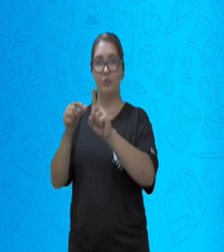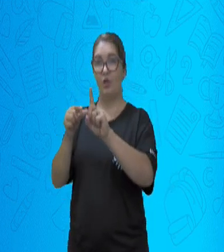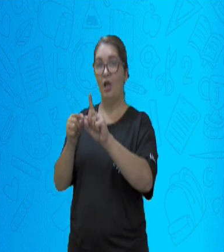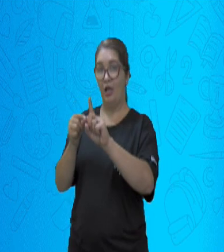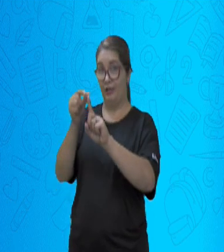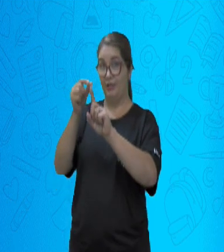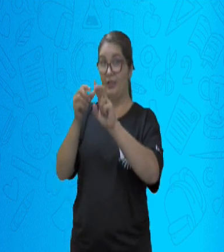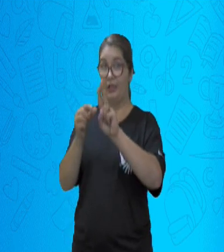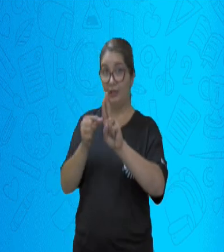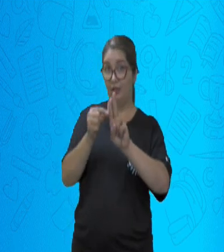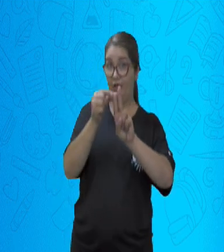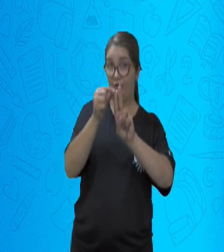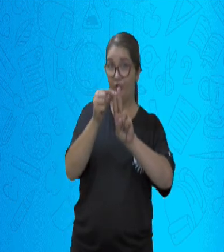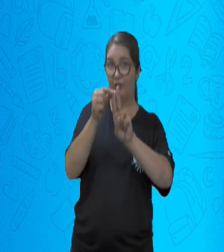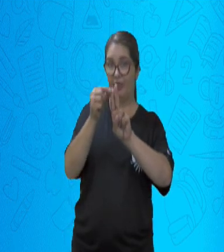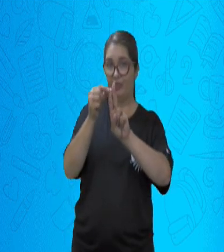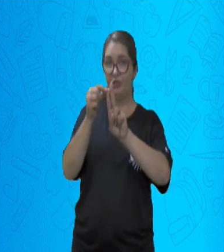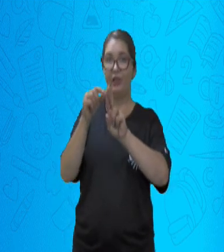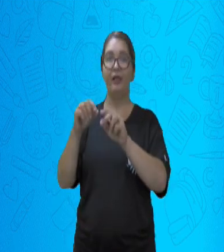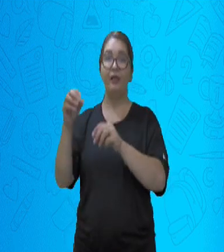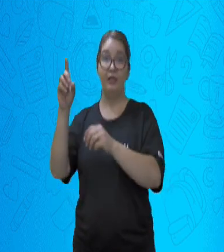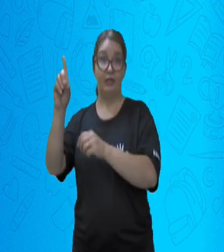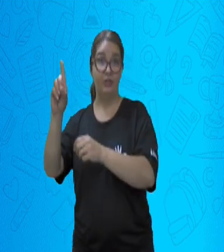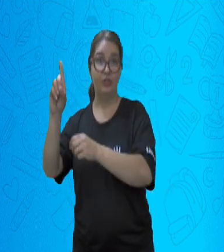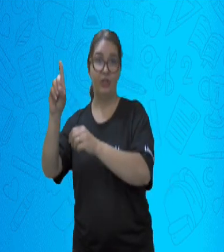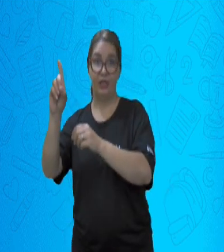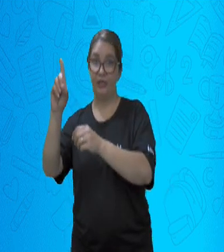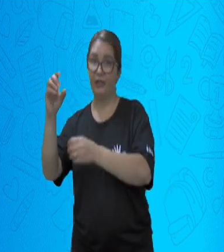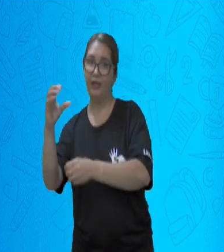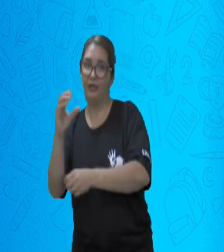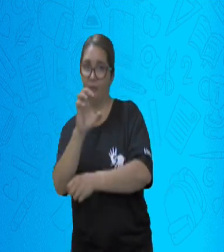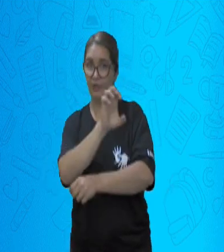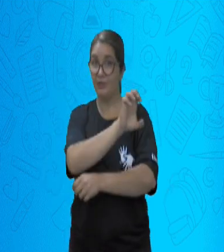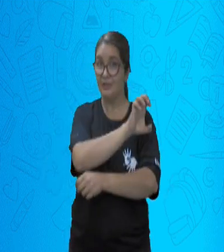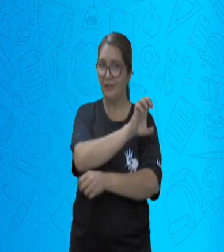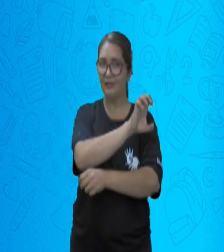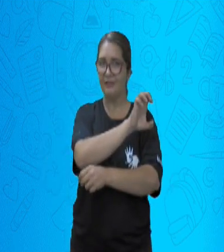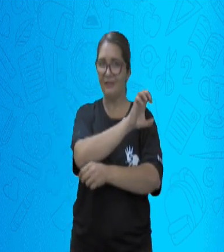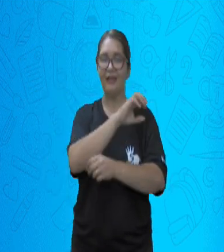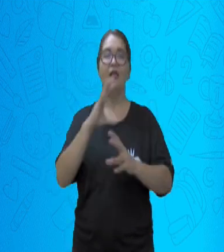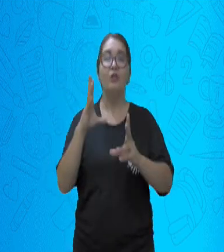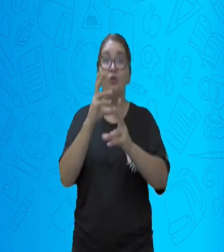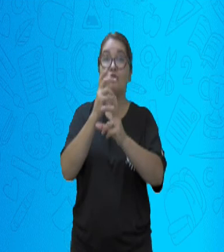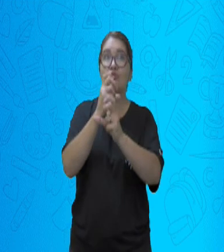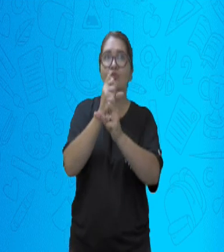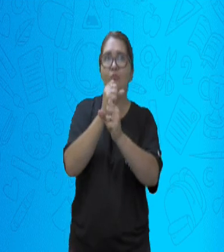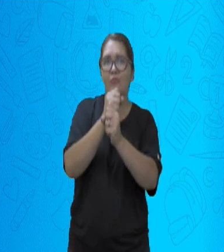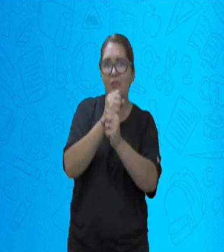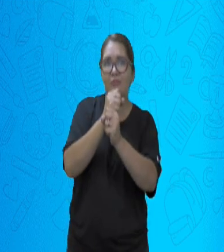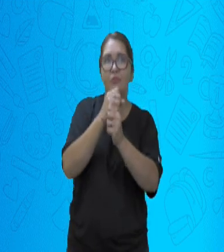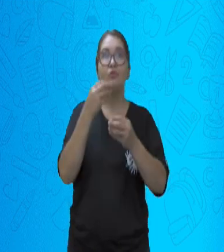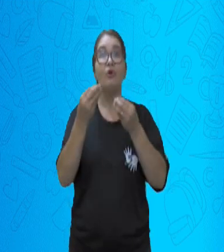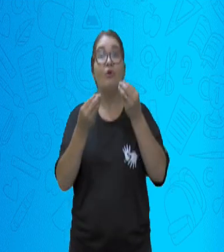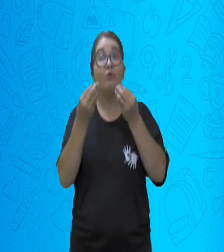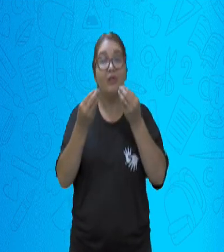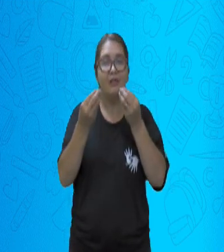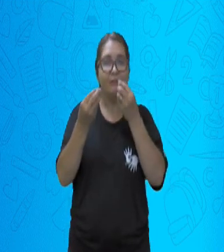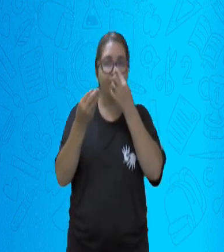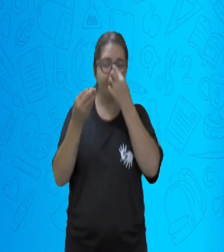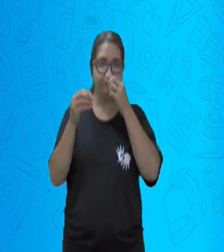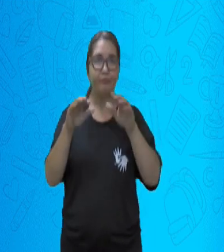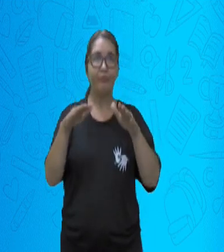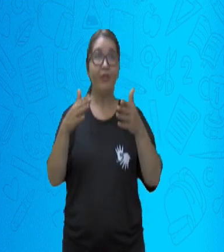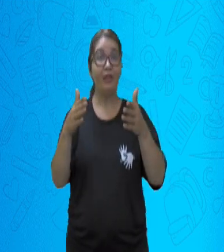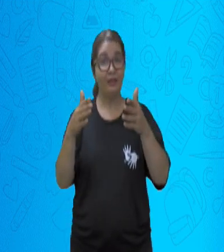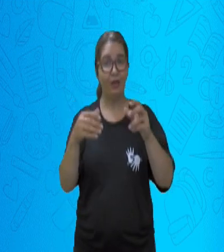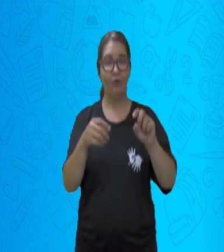para a esquerda. Então, 4 mais 7, nós temos 11, a gente passa ou a parte